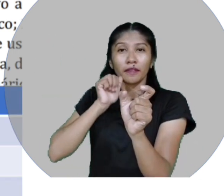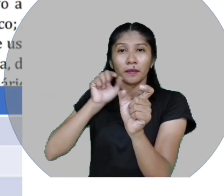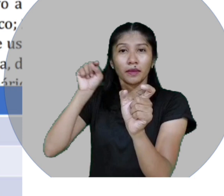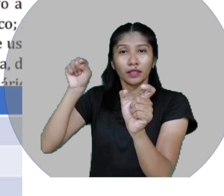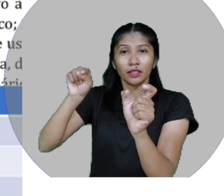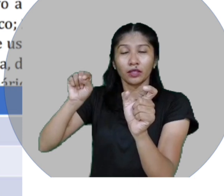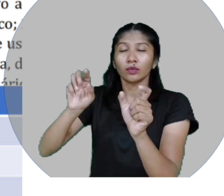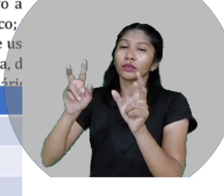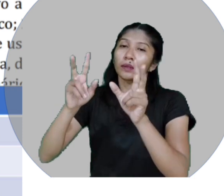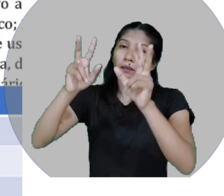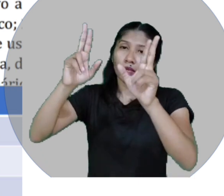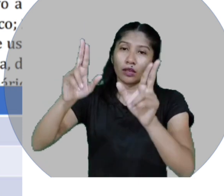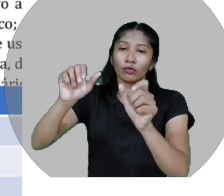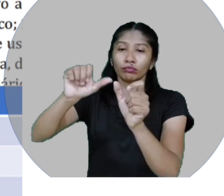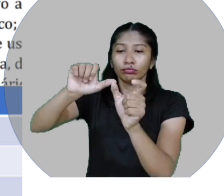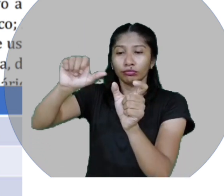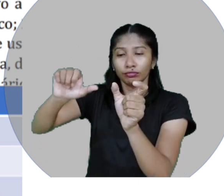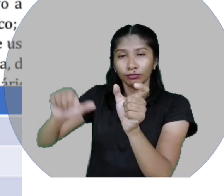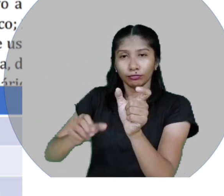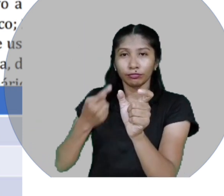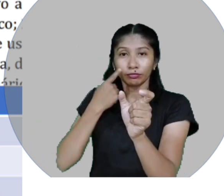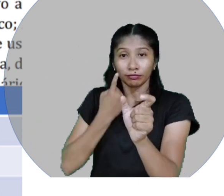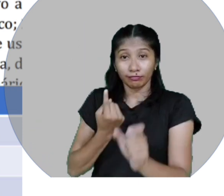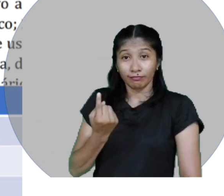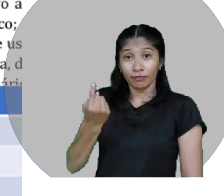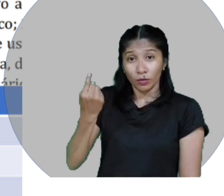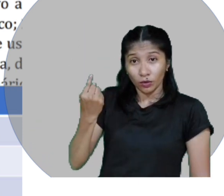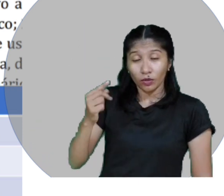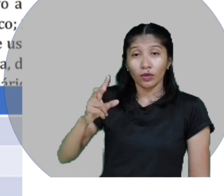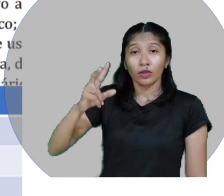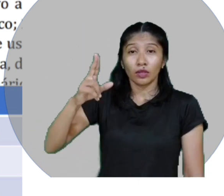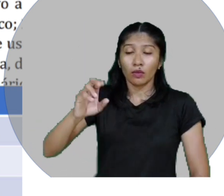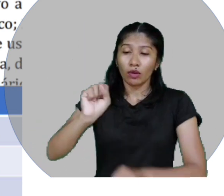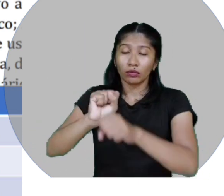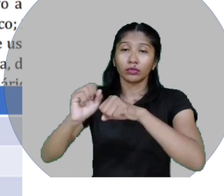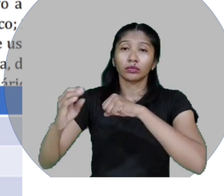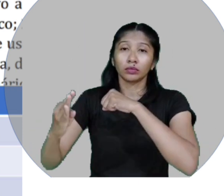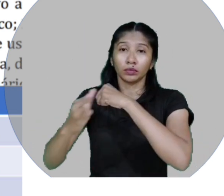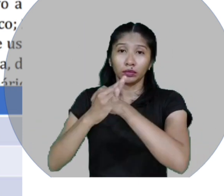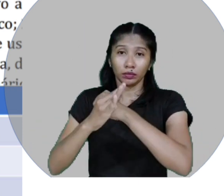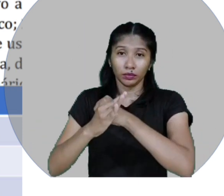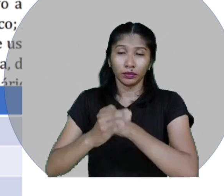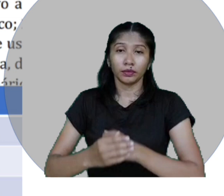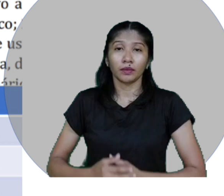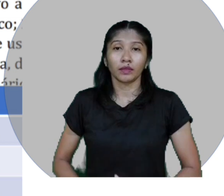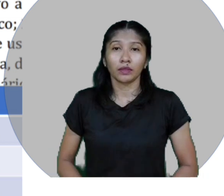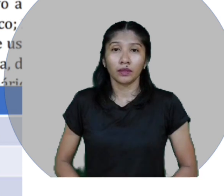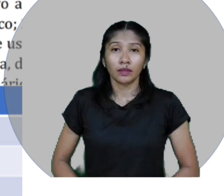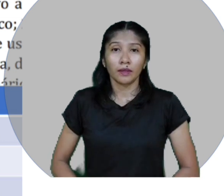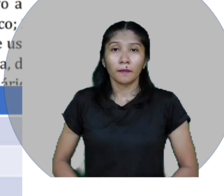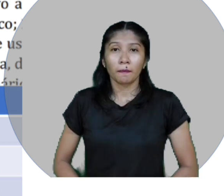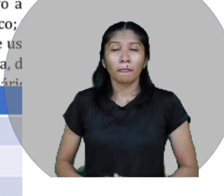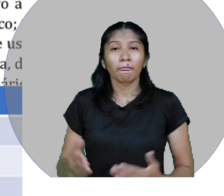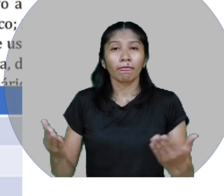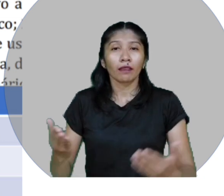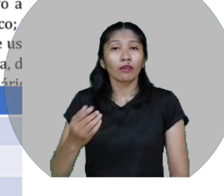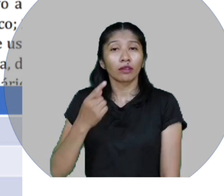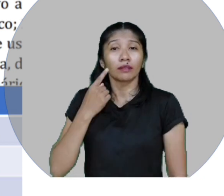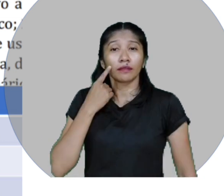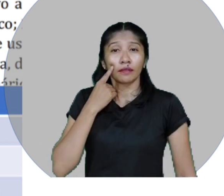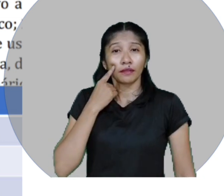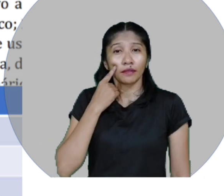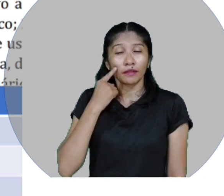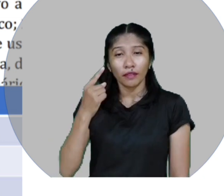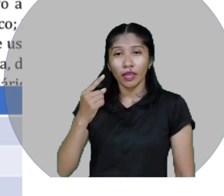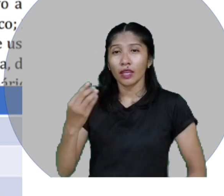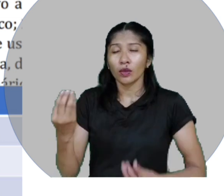declina exatamente assim, como também é o seu substantivo pública. Agora vejamos a